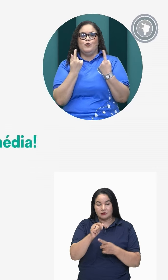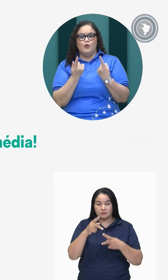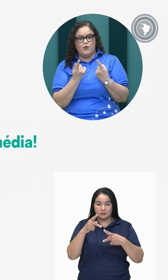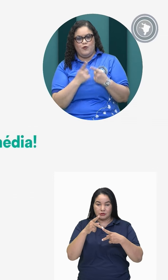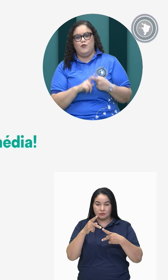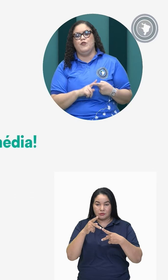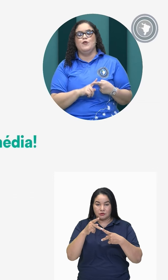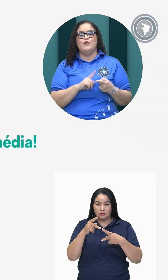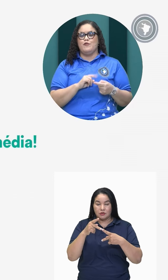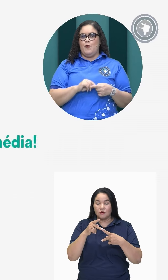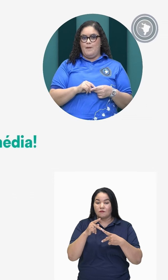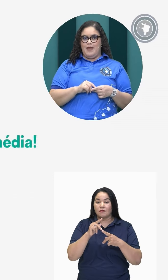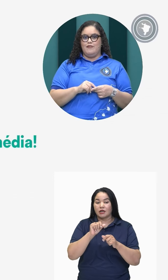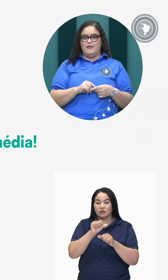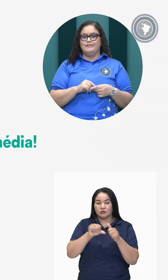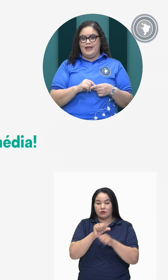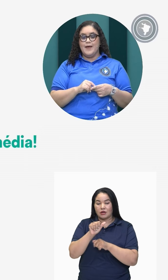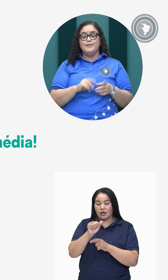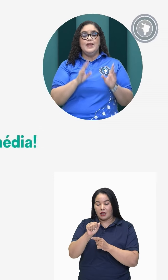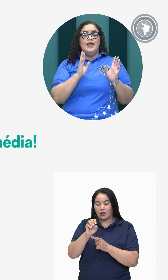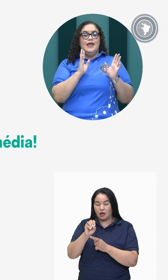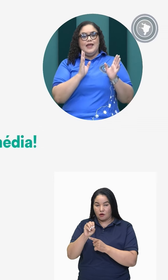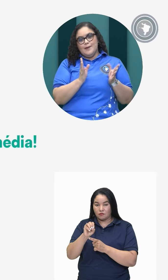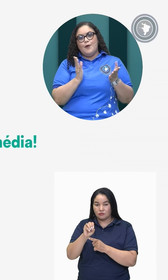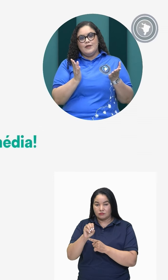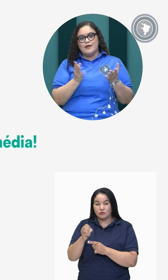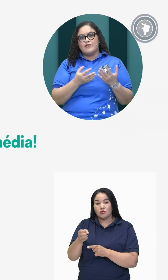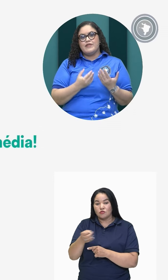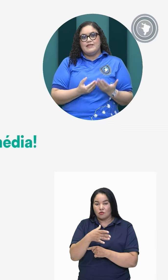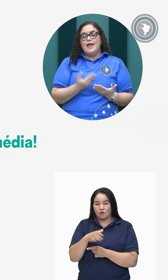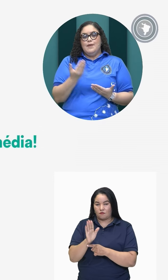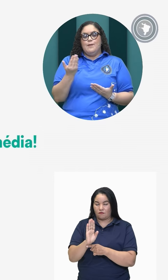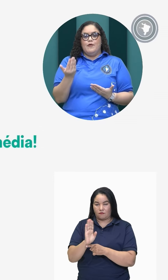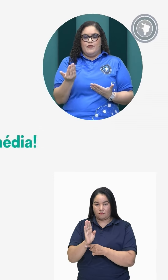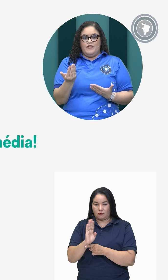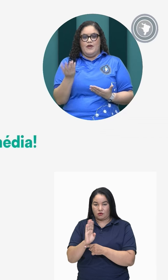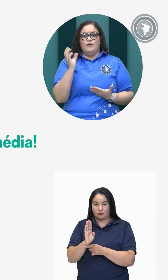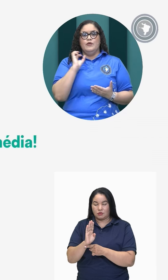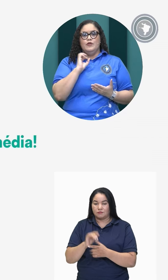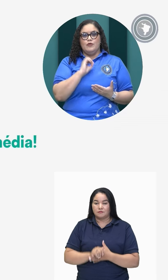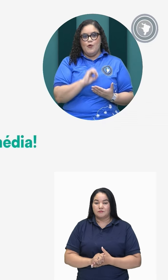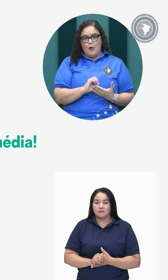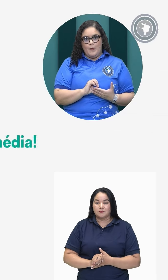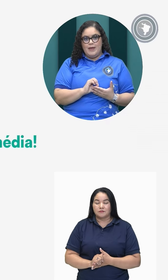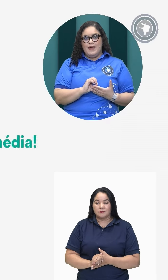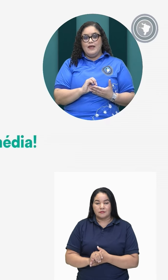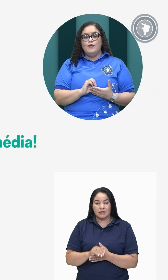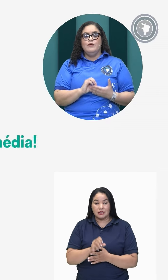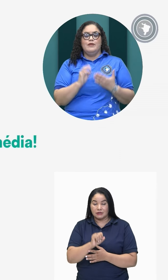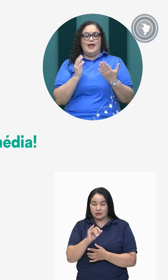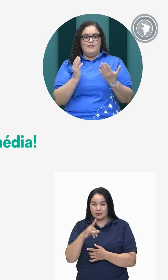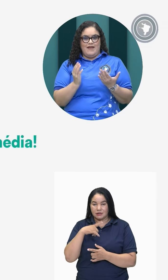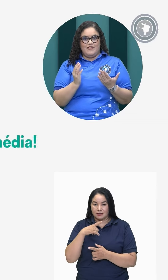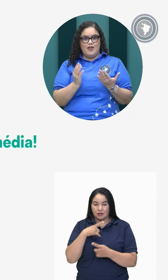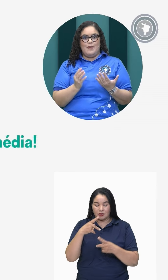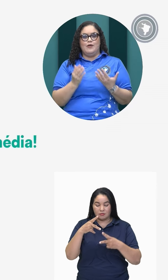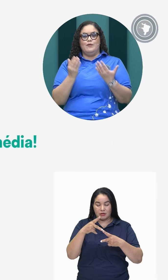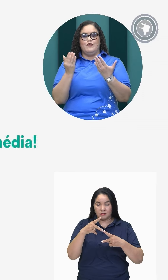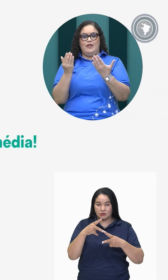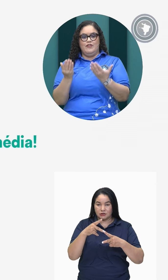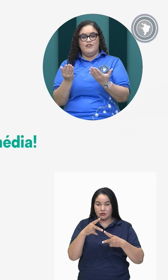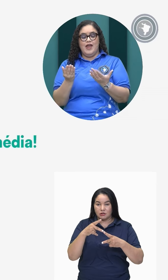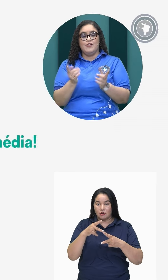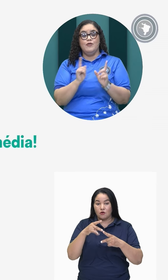ao novo filme de comédia, né? E, portanto, se tem preposição no complemento, ele vai se